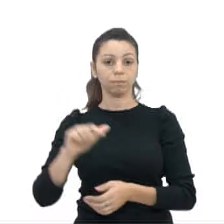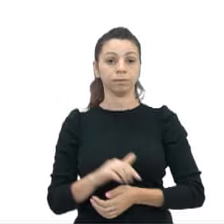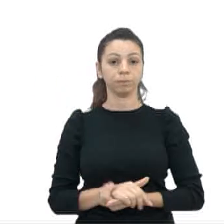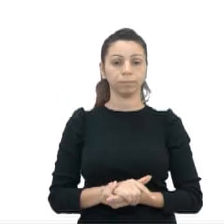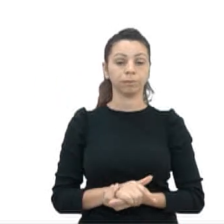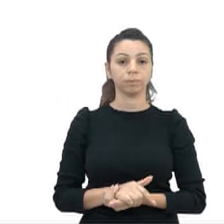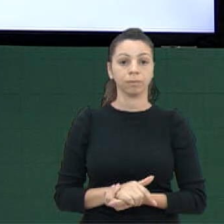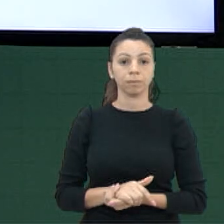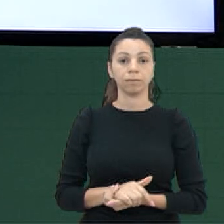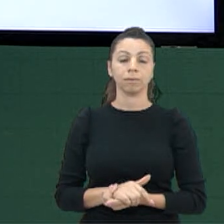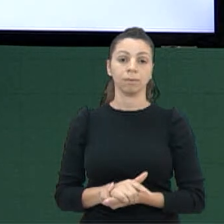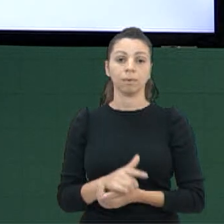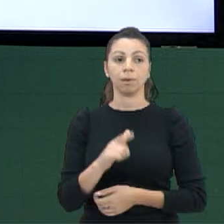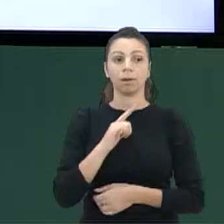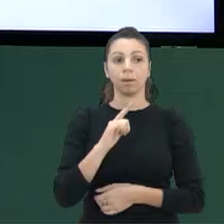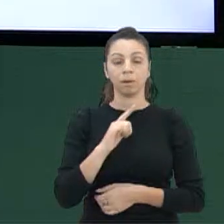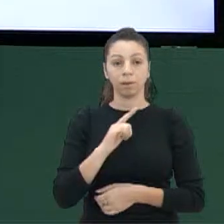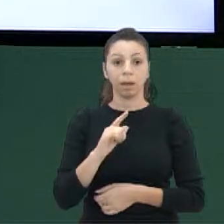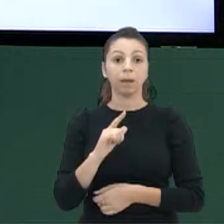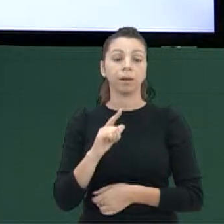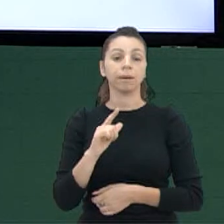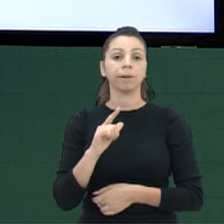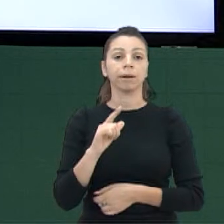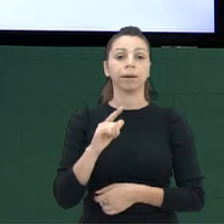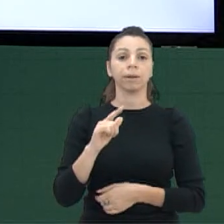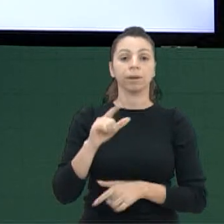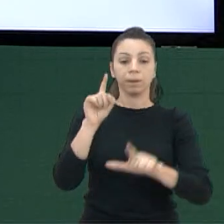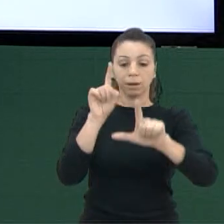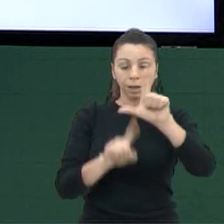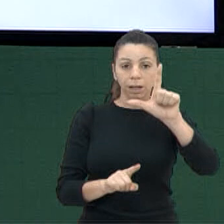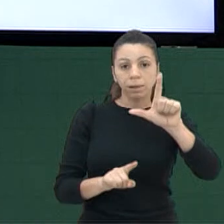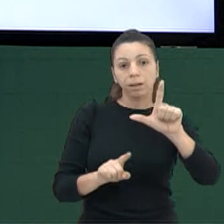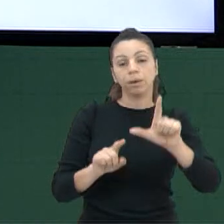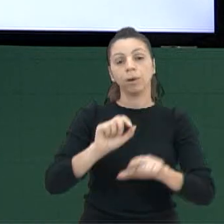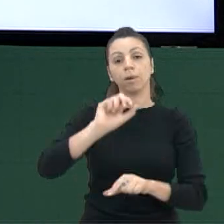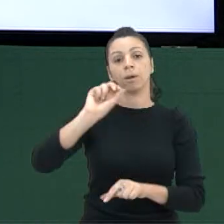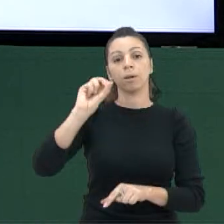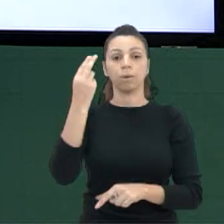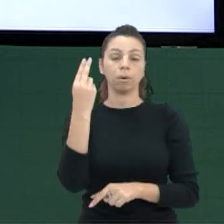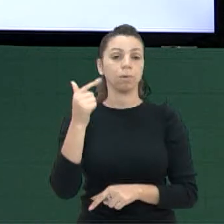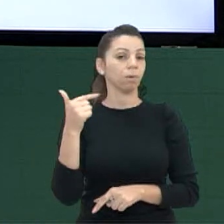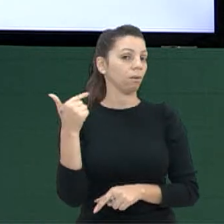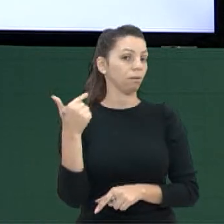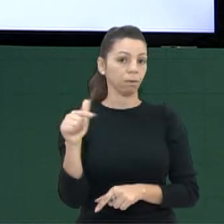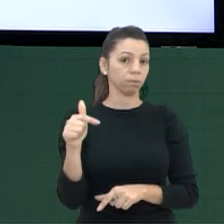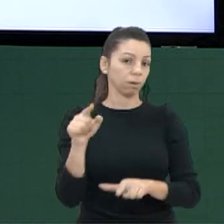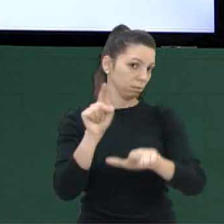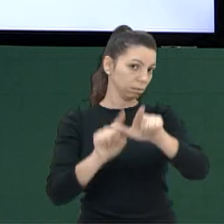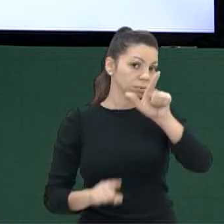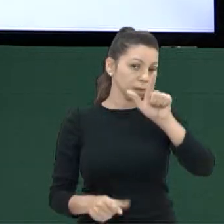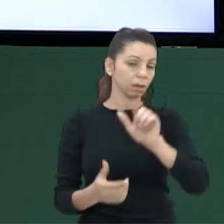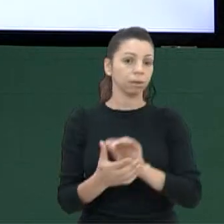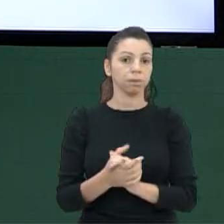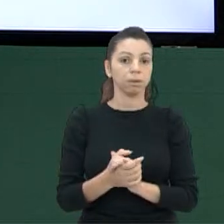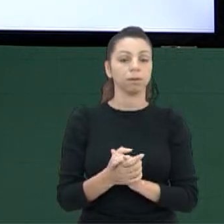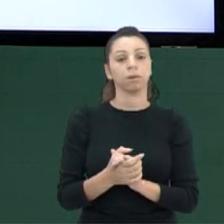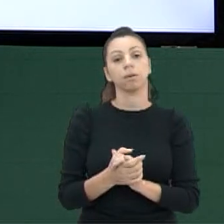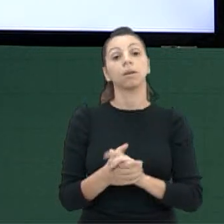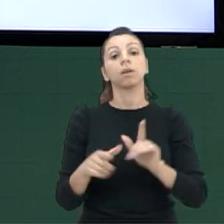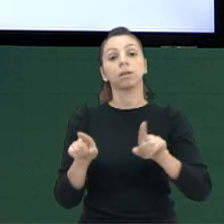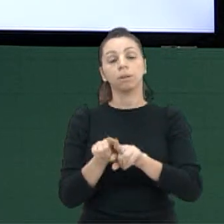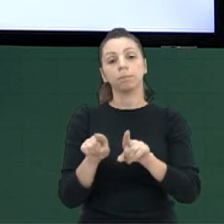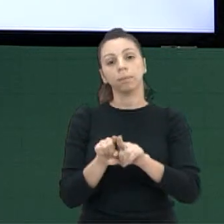ela não tem a parte literal ou ela não tem a letra no denominador. Eu vi quando ela tem a letra